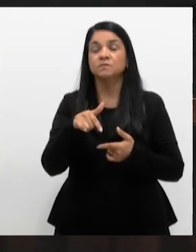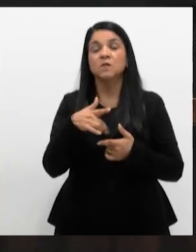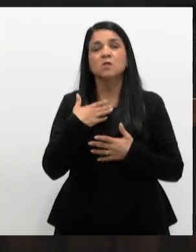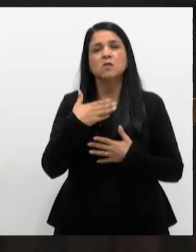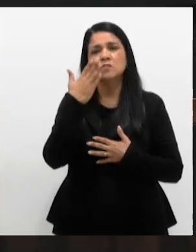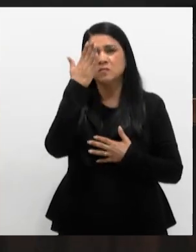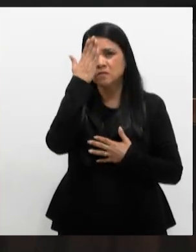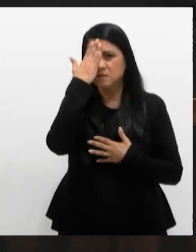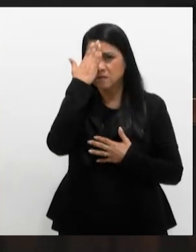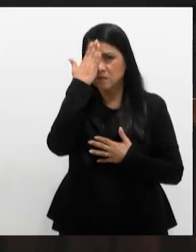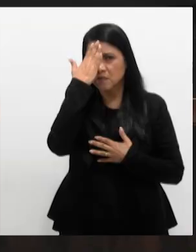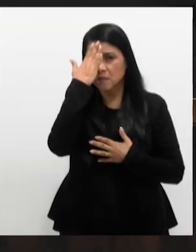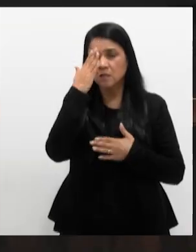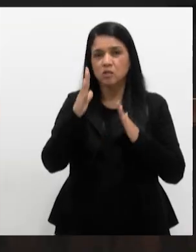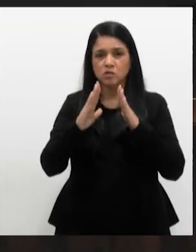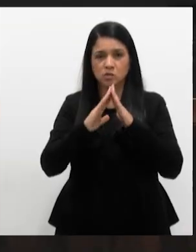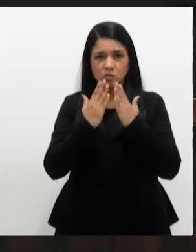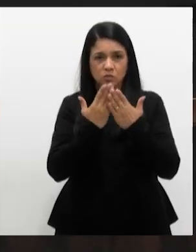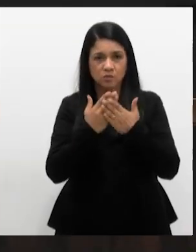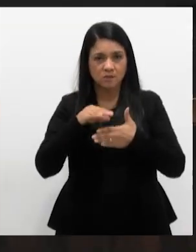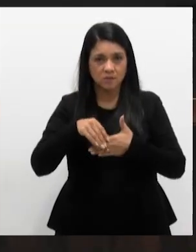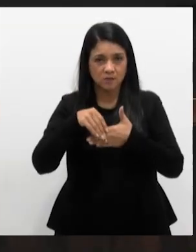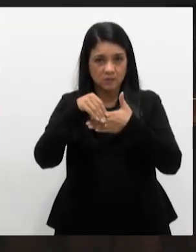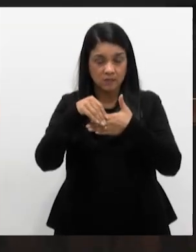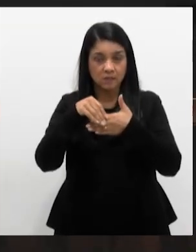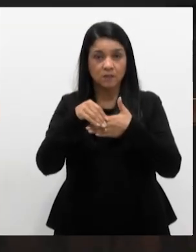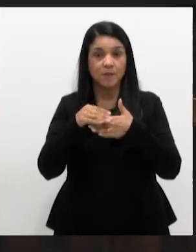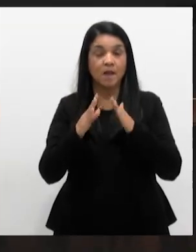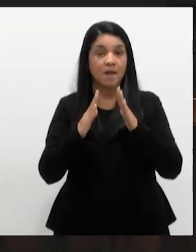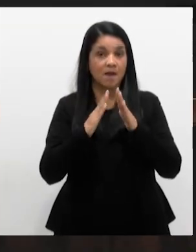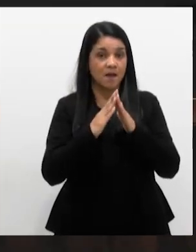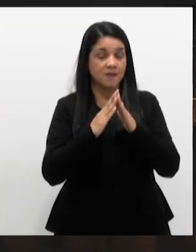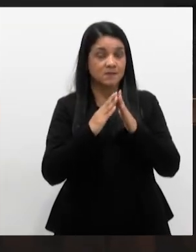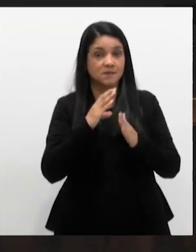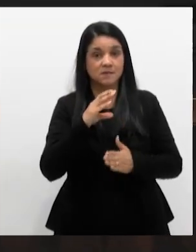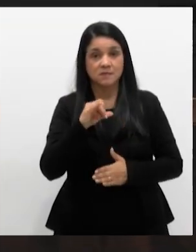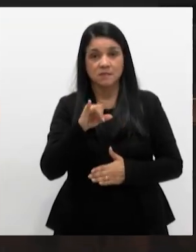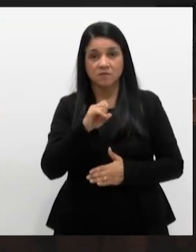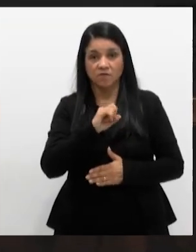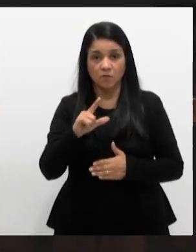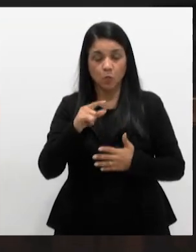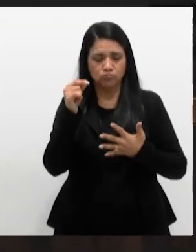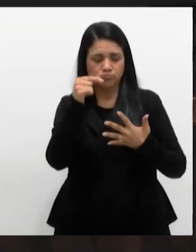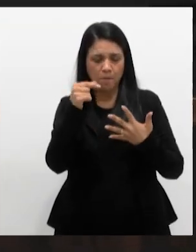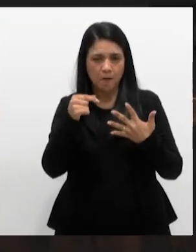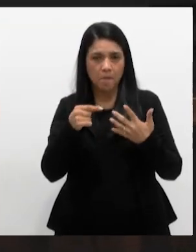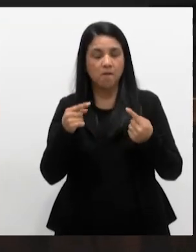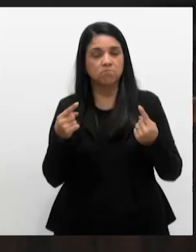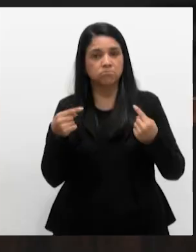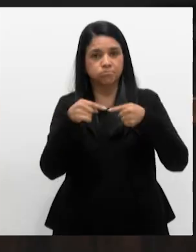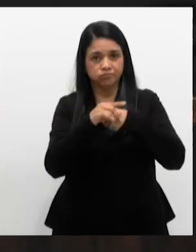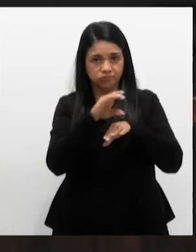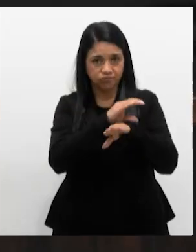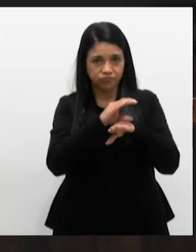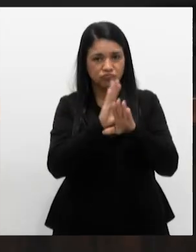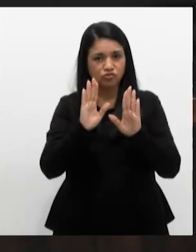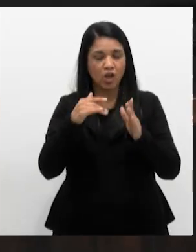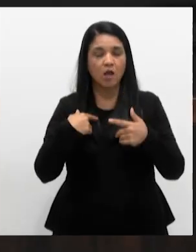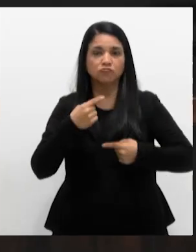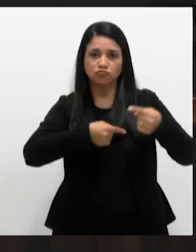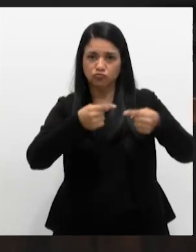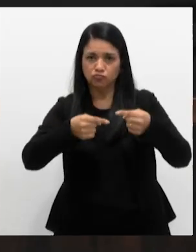sei, tratamos no Colégio de Líderes com a Casa Civil também, todos os pontos de inconstitucionalidade da matéria já foram enfrentados por